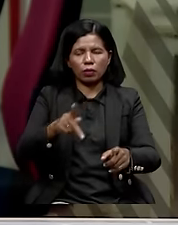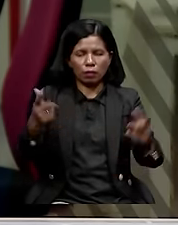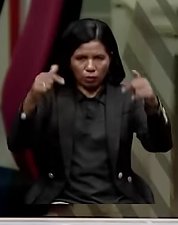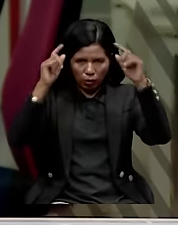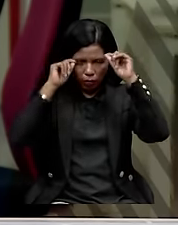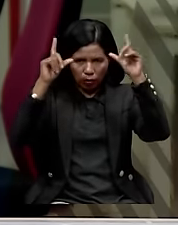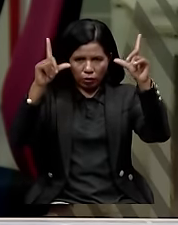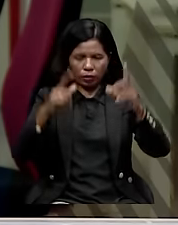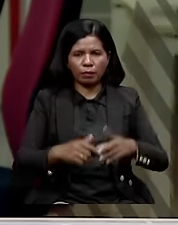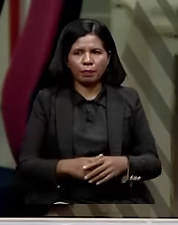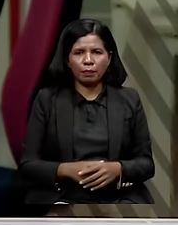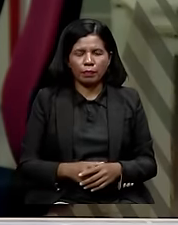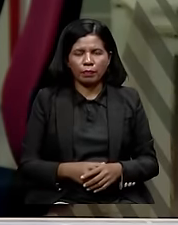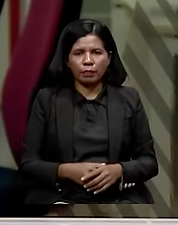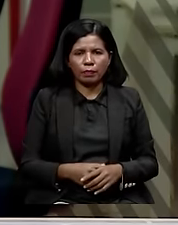Timor Leste.